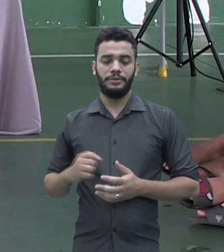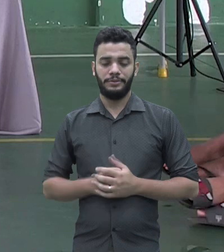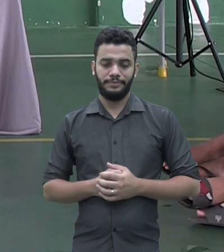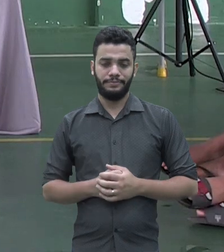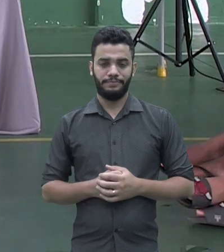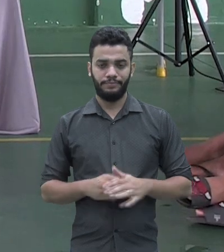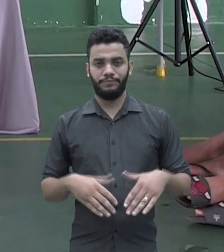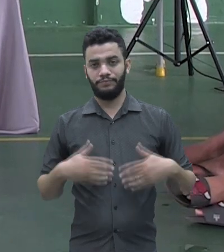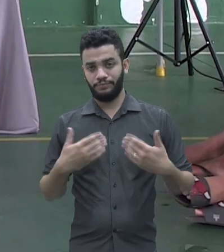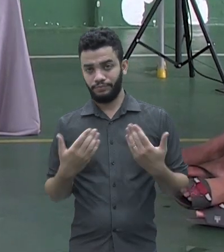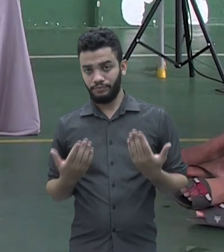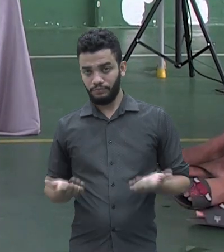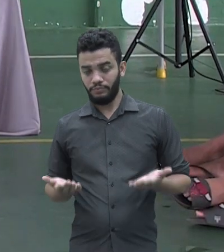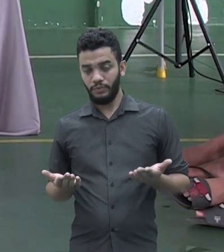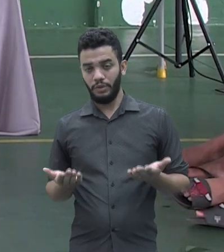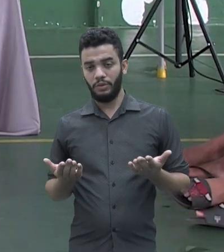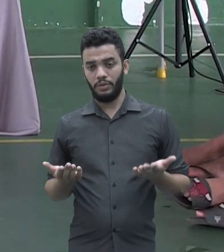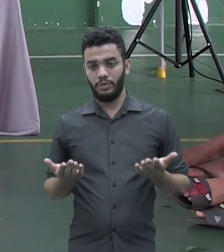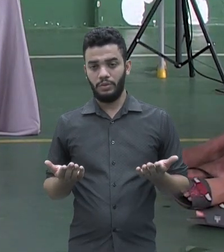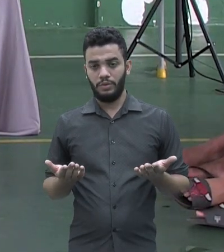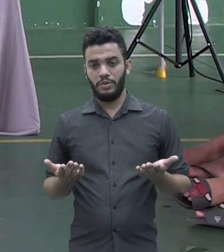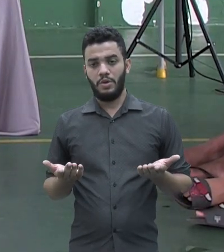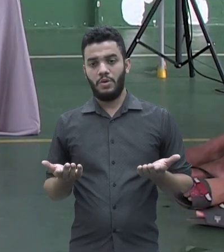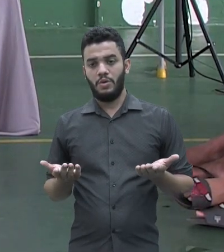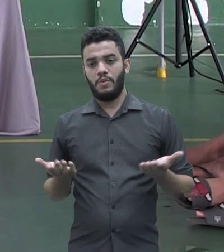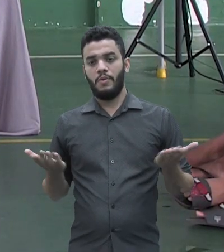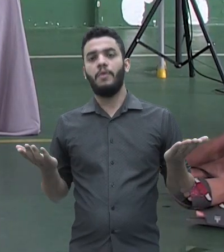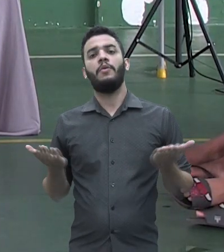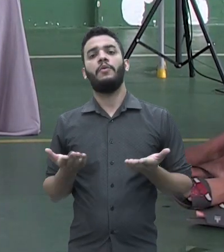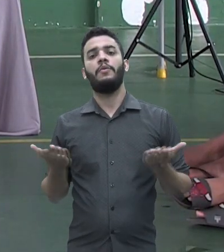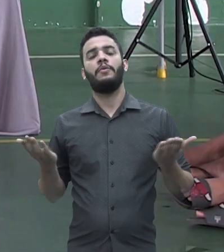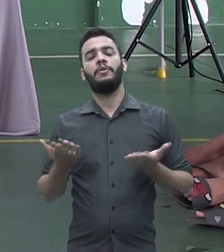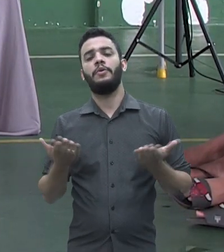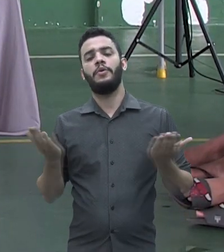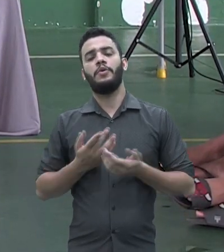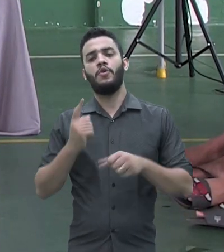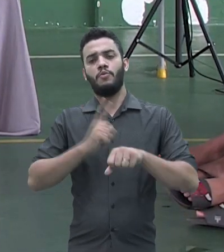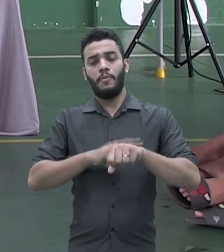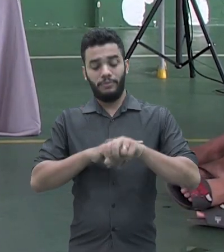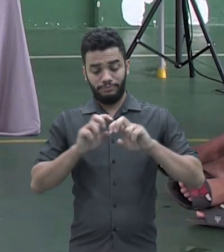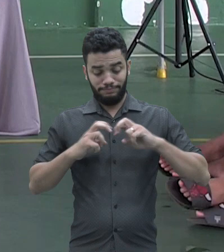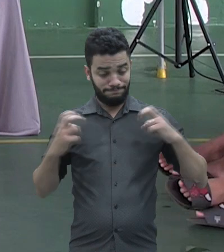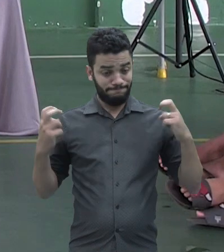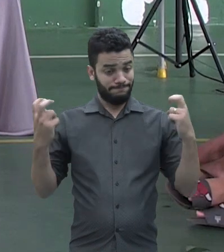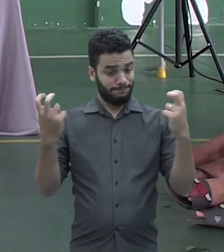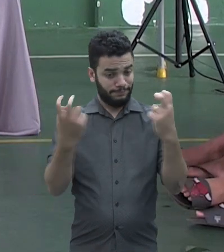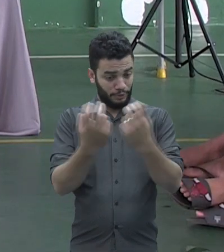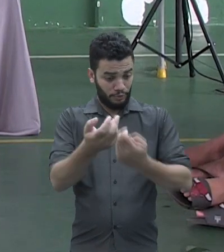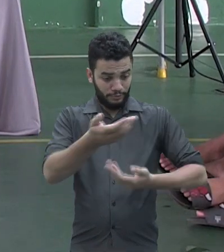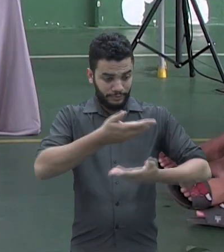Olha, não será um monólogo não, tá bom? Será uma roda de conversa. Agora é o momento de